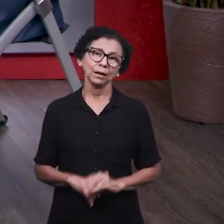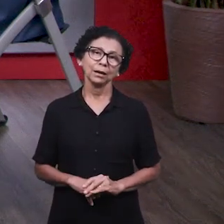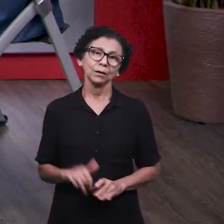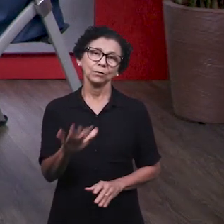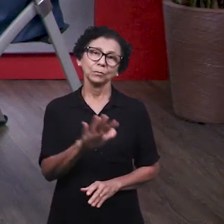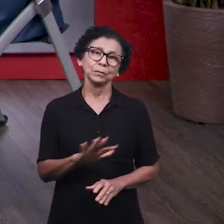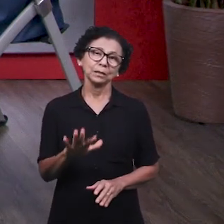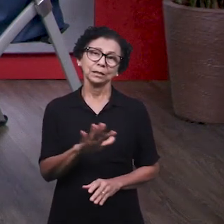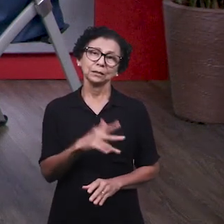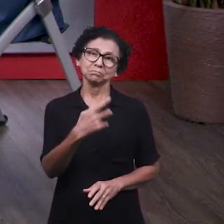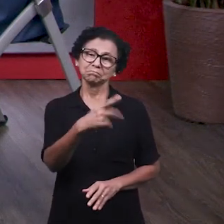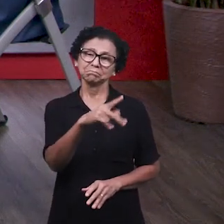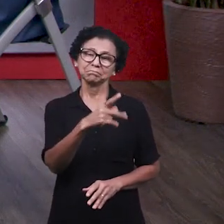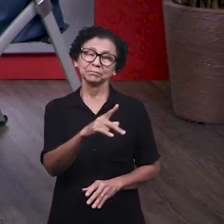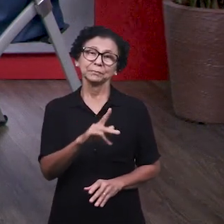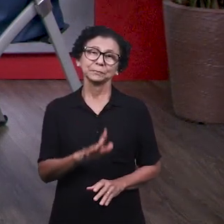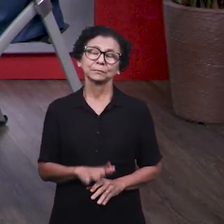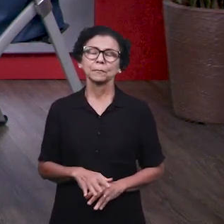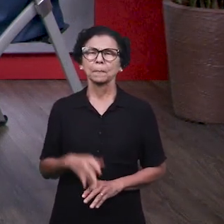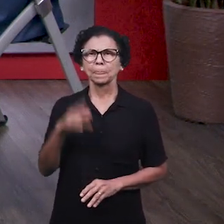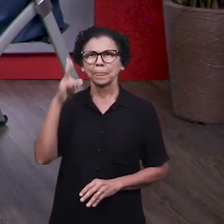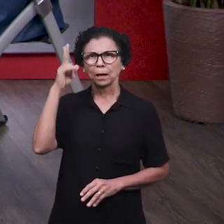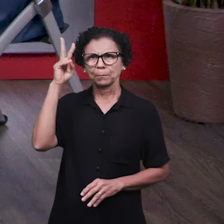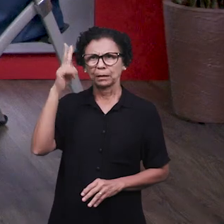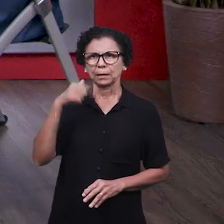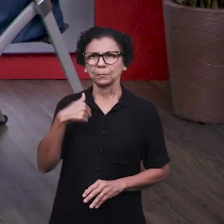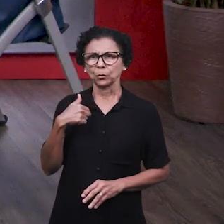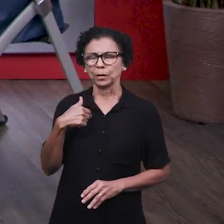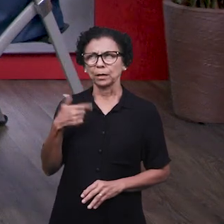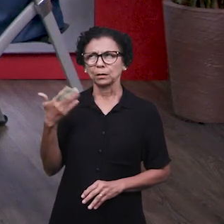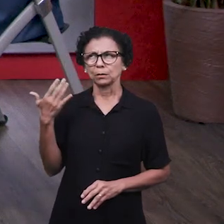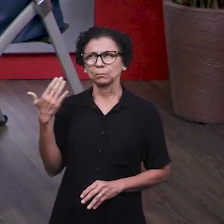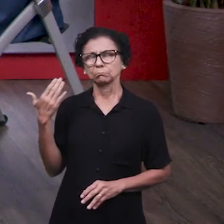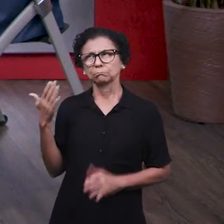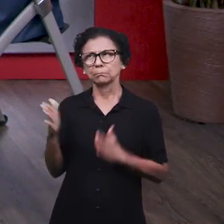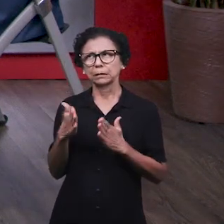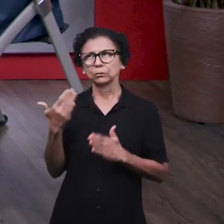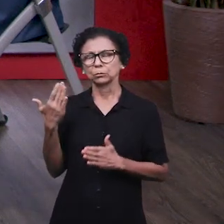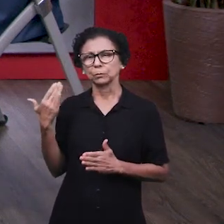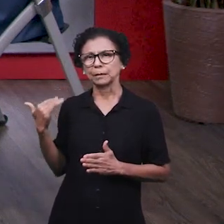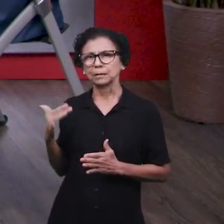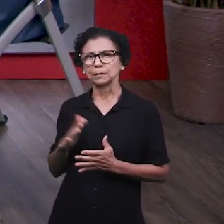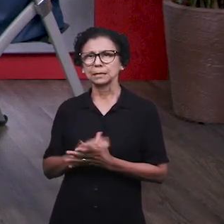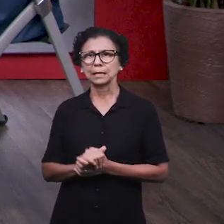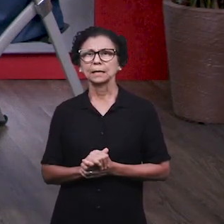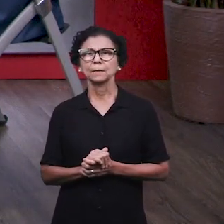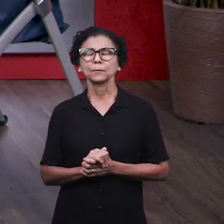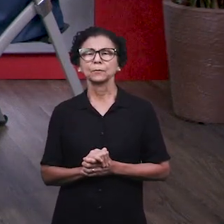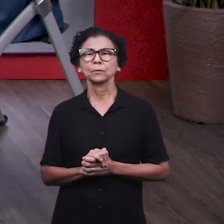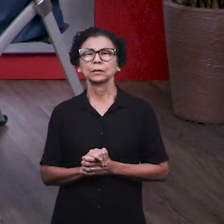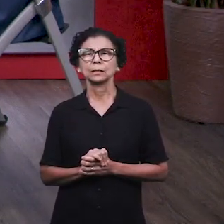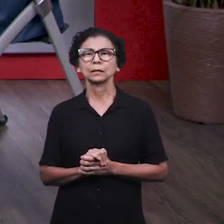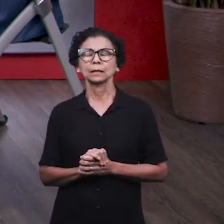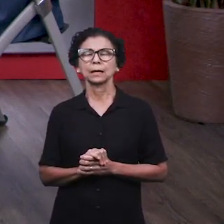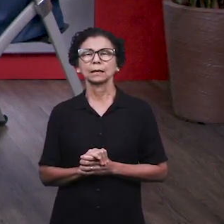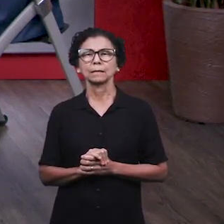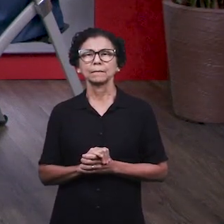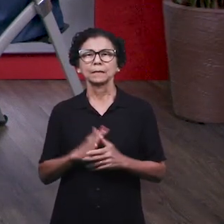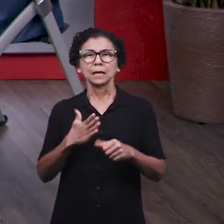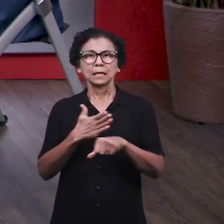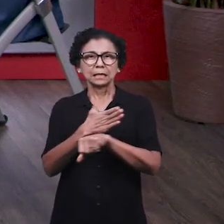eles vivem, né? Eu me lembro que quando eu assumi com a marca de Serra, eu vi que